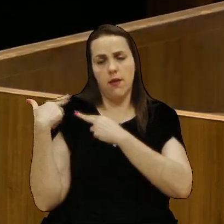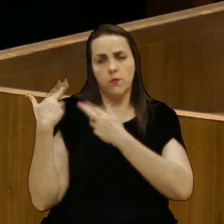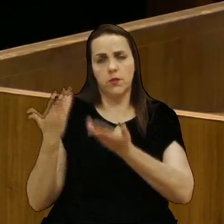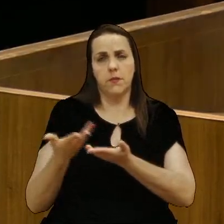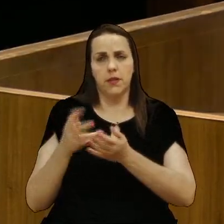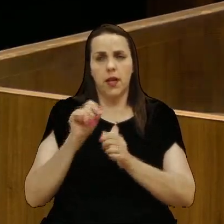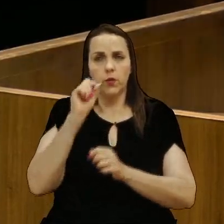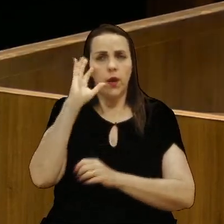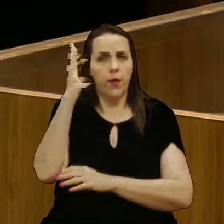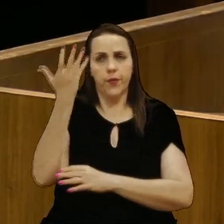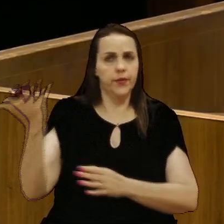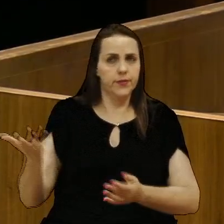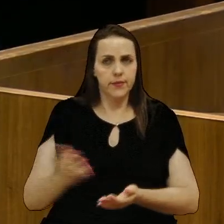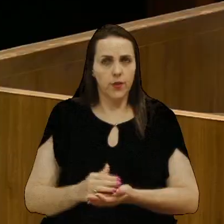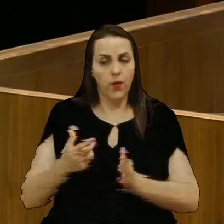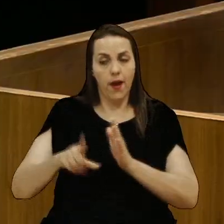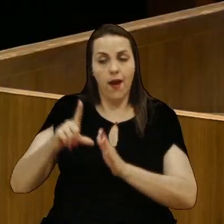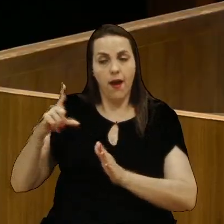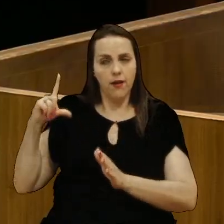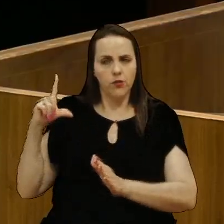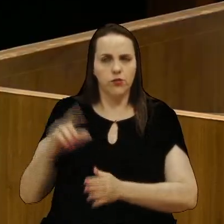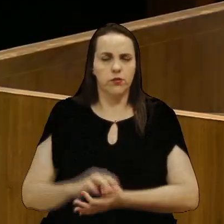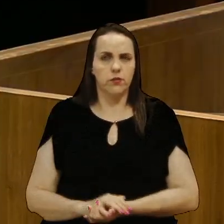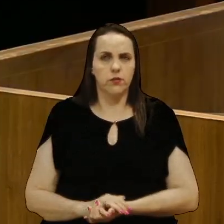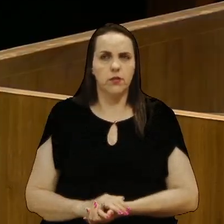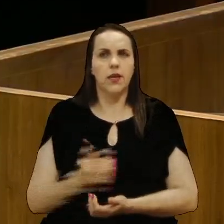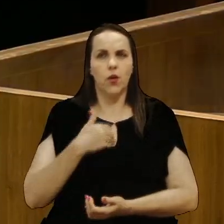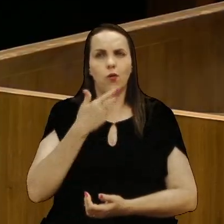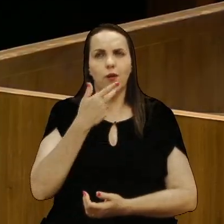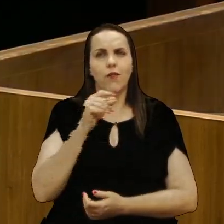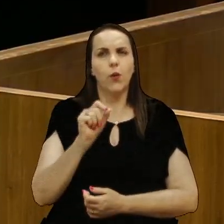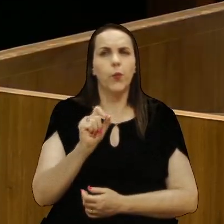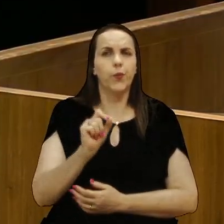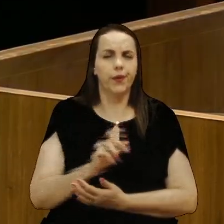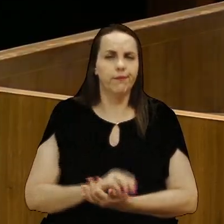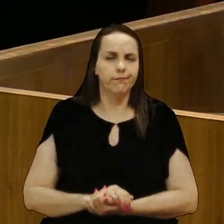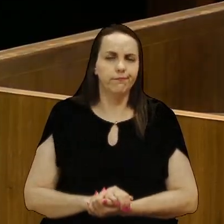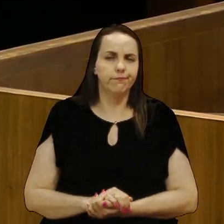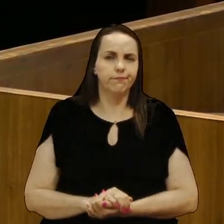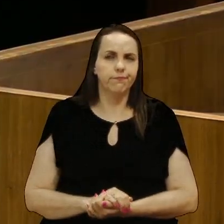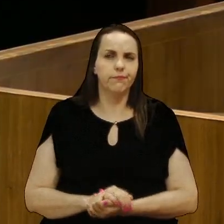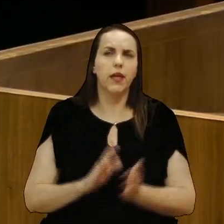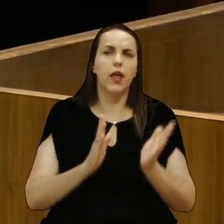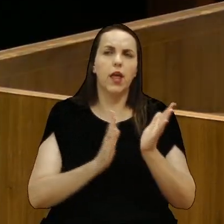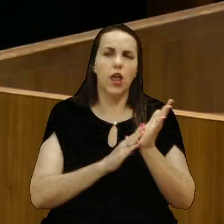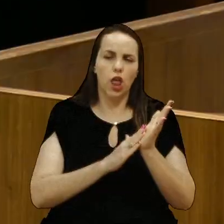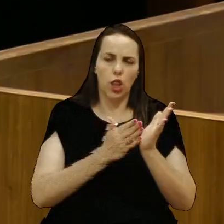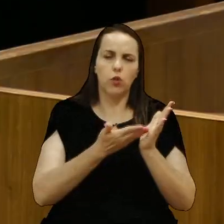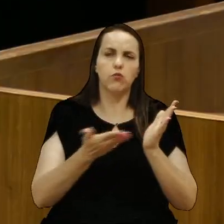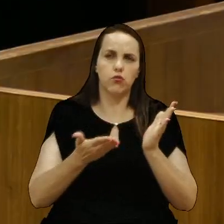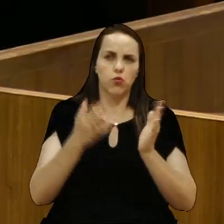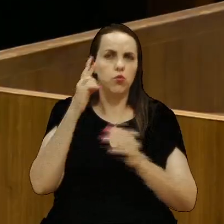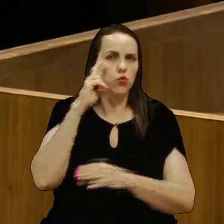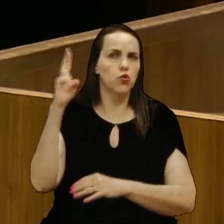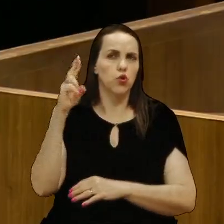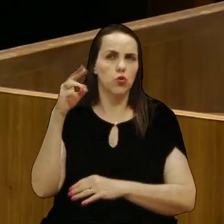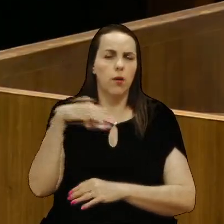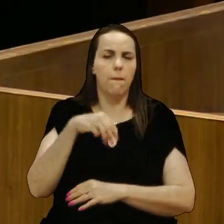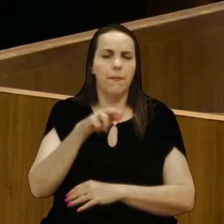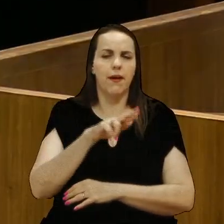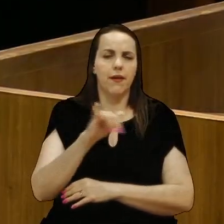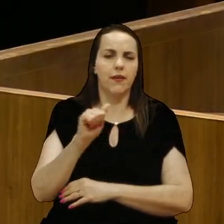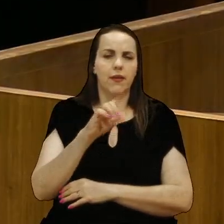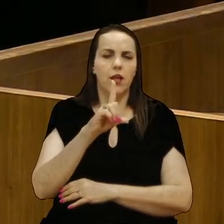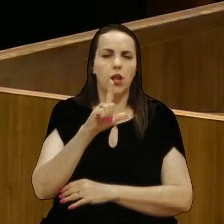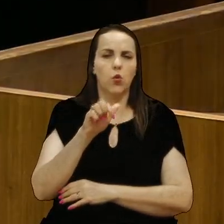está acontecendo anterior a isso. E aqui eu quero dizer e fazer um elogio à diretora Maria de Lourdes, que